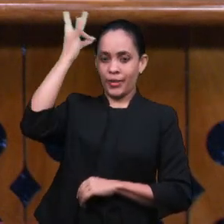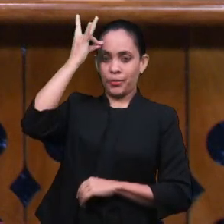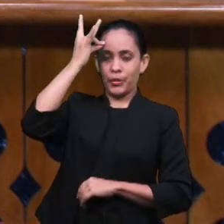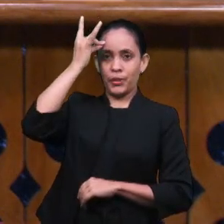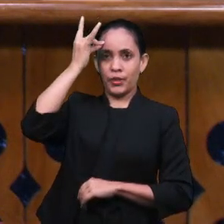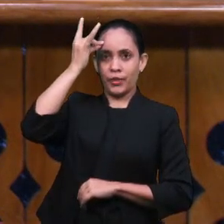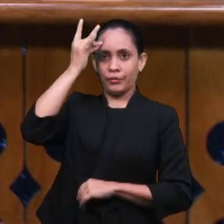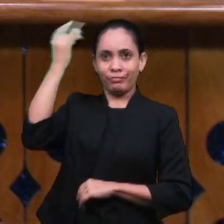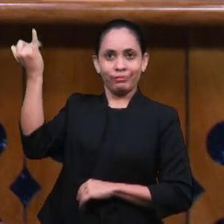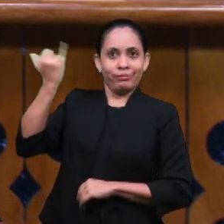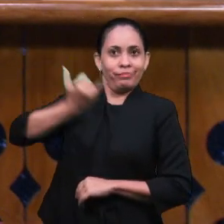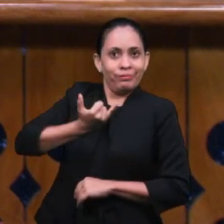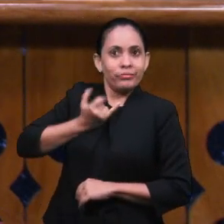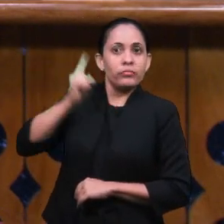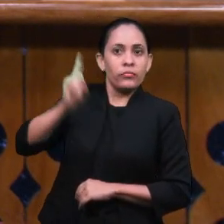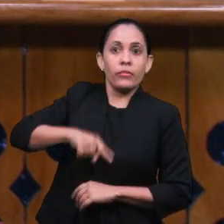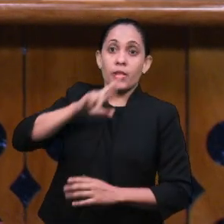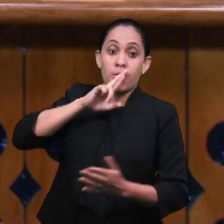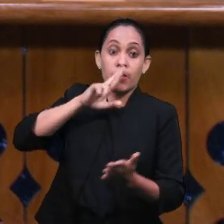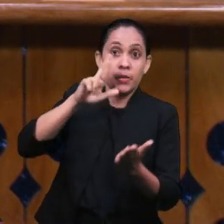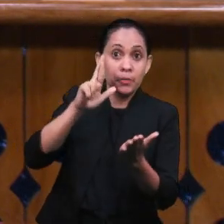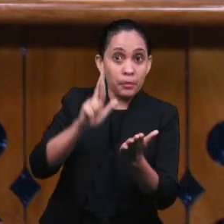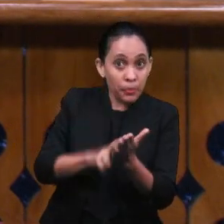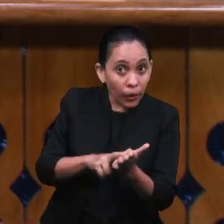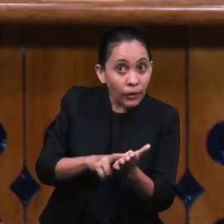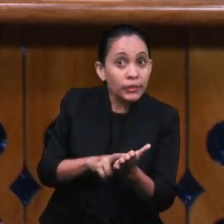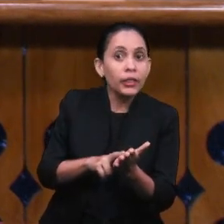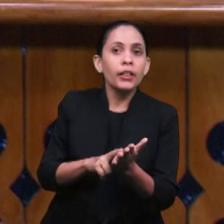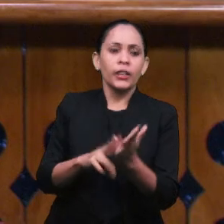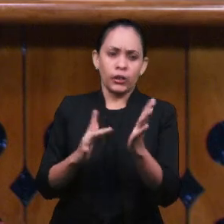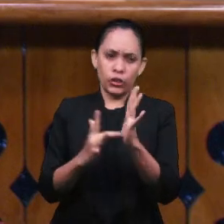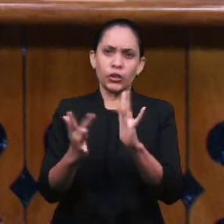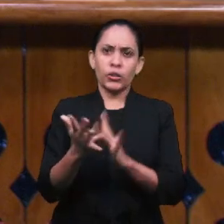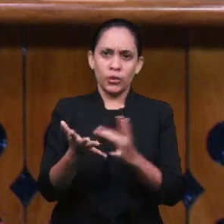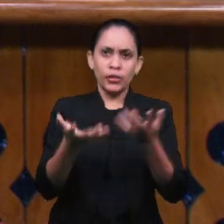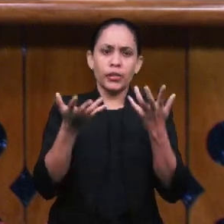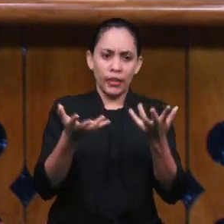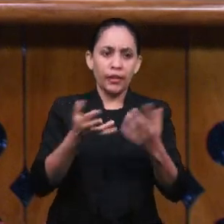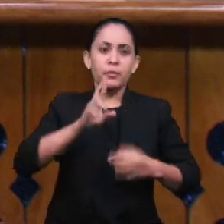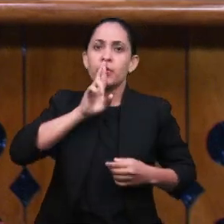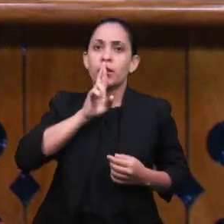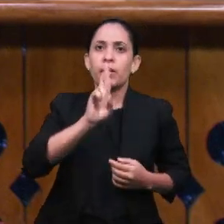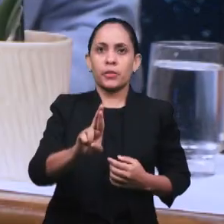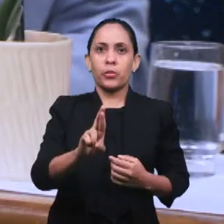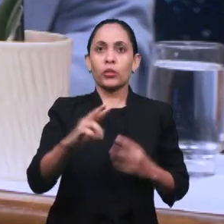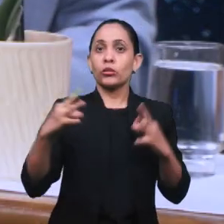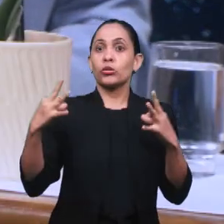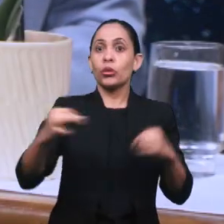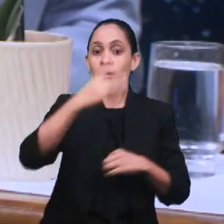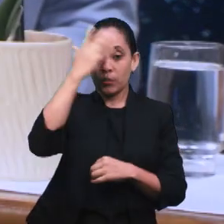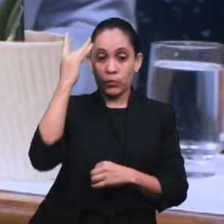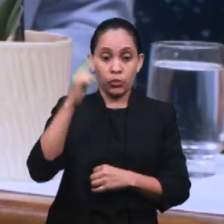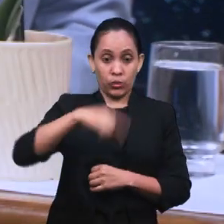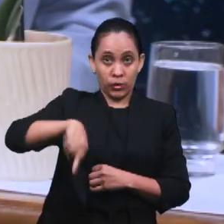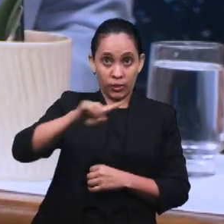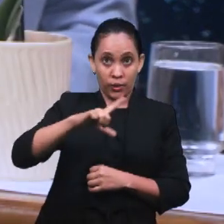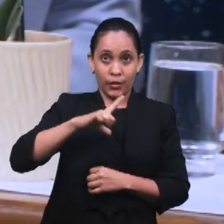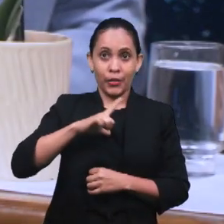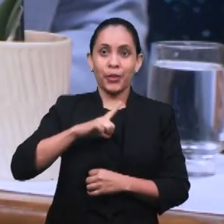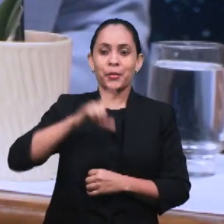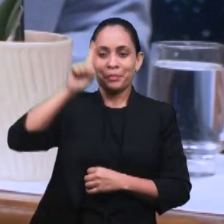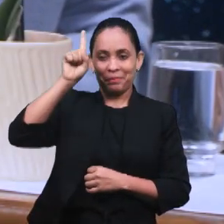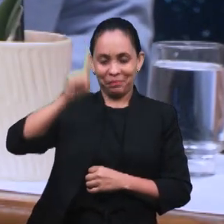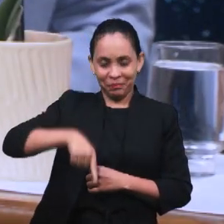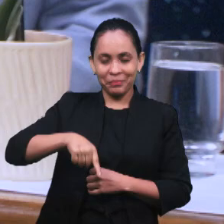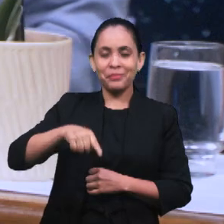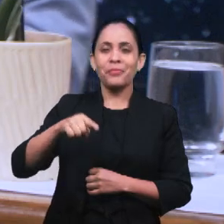era a resposta que o Senhor queria que ele desse no Pentecostes, para dizer, todo mundo aqui, ó. A resposta é, tu és o Cristo,